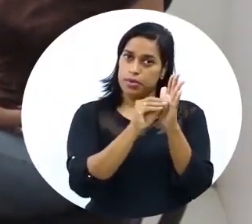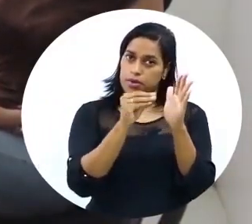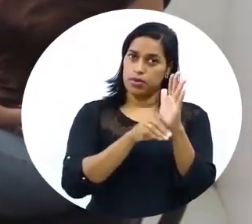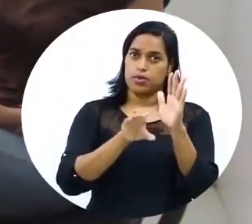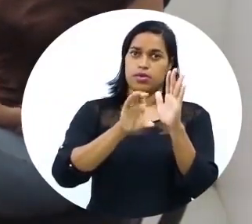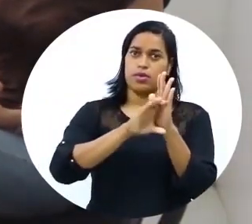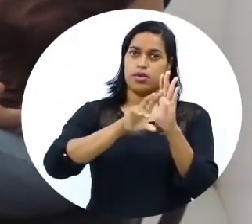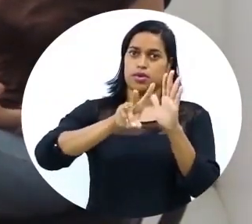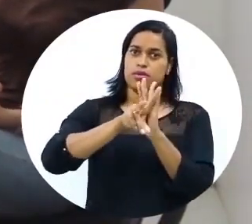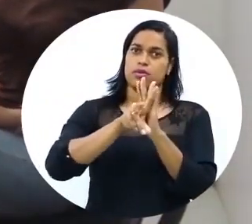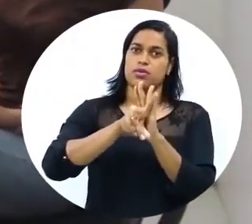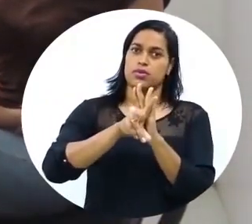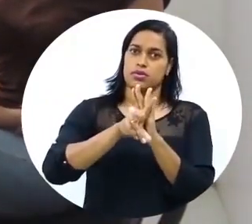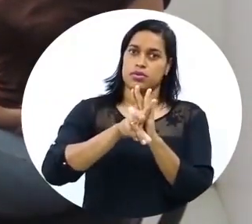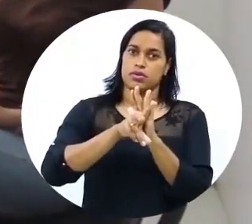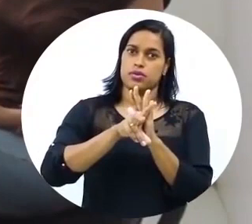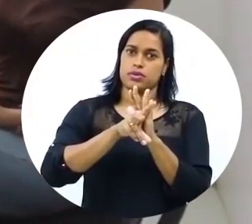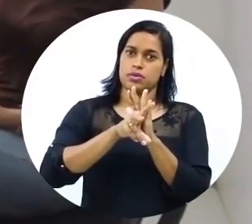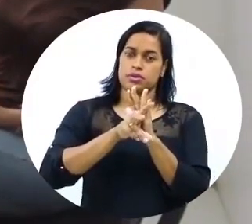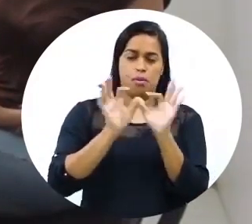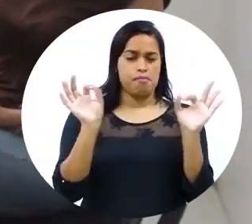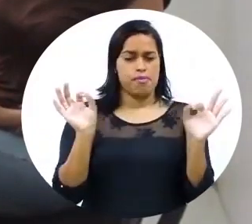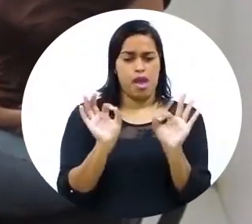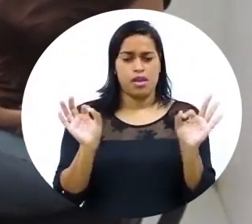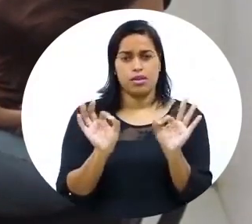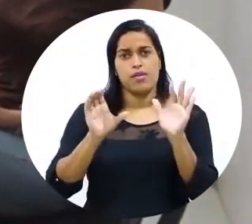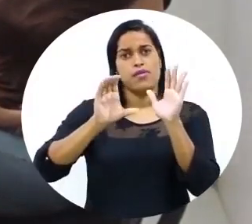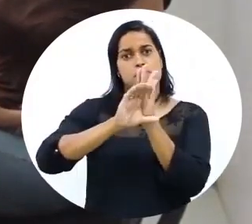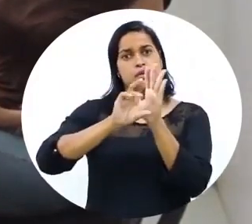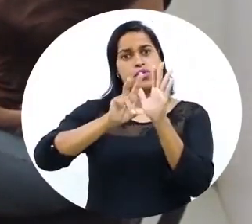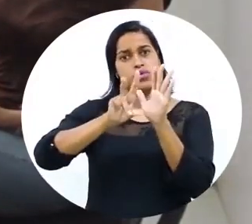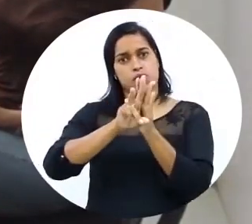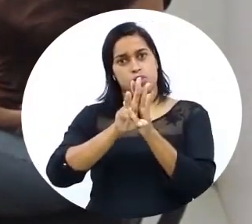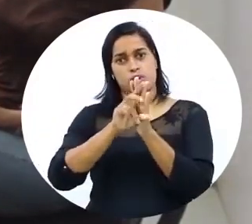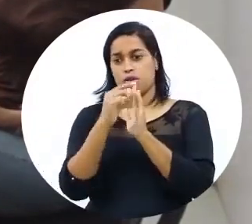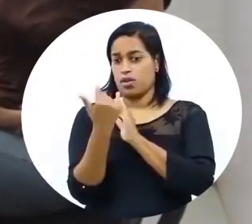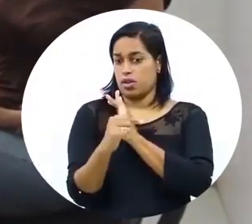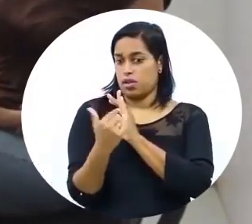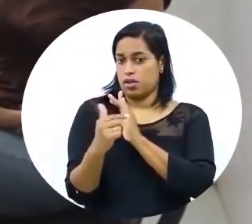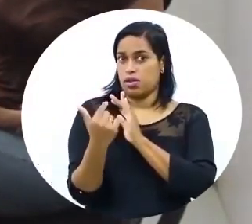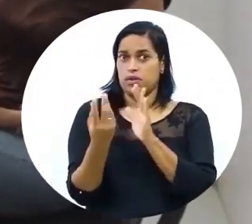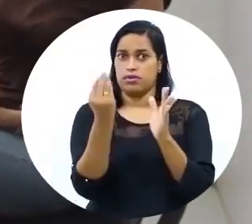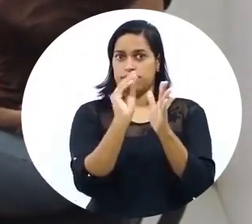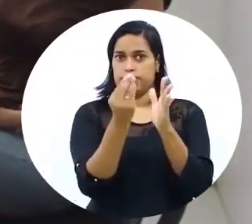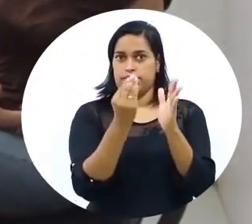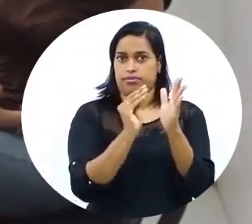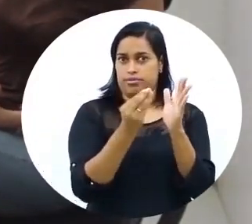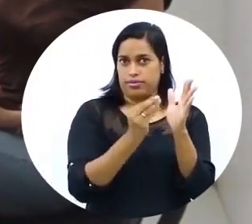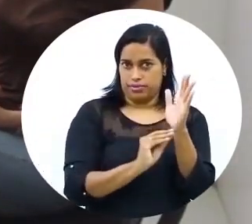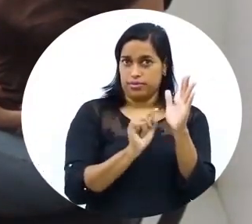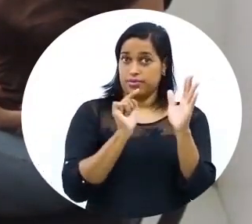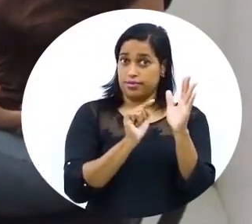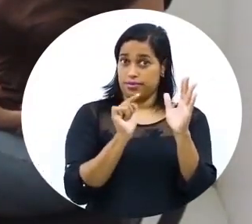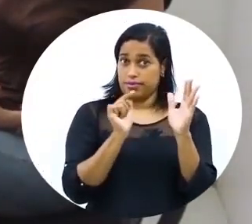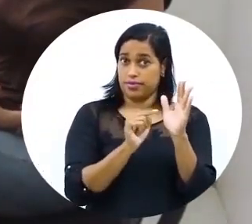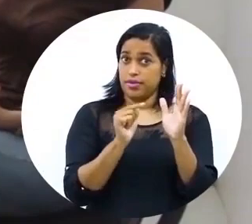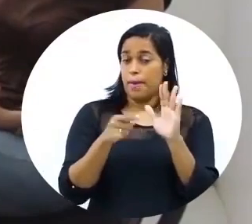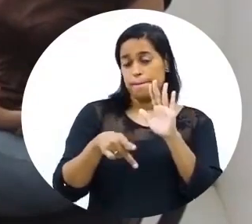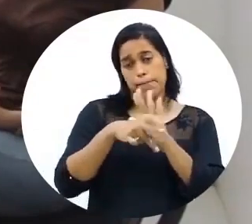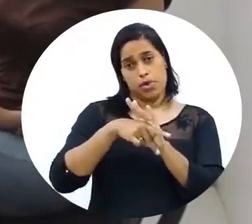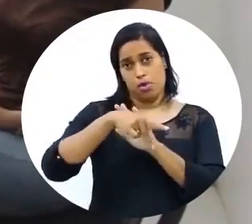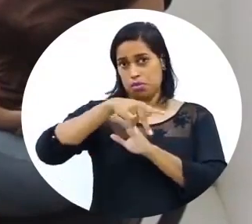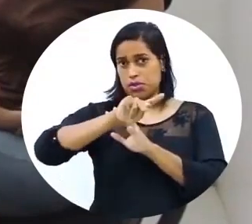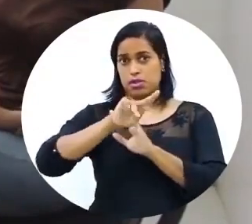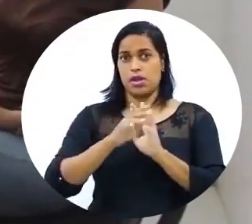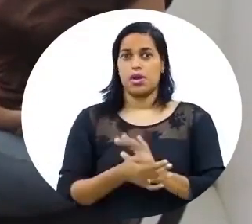currículo. Não adianta querer ter um excelente currículo se você ainda não tem o recheio do currículo. E esse recheio está nas suas